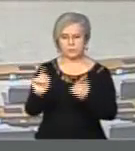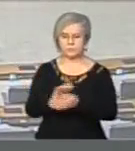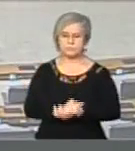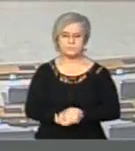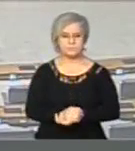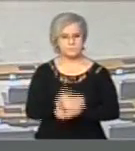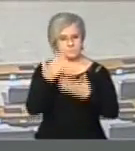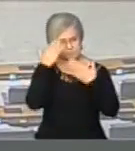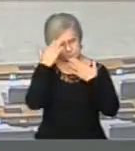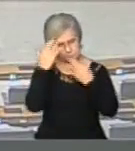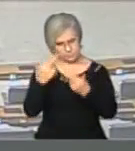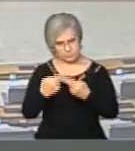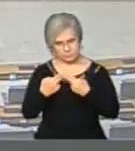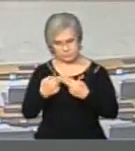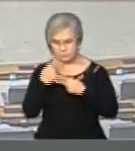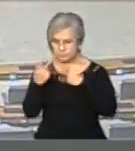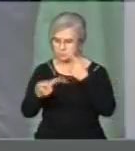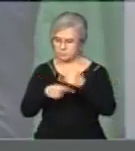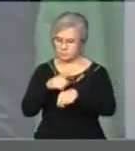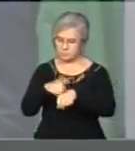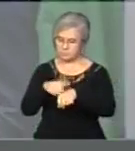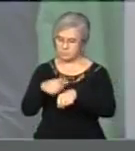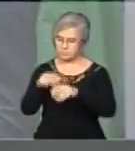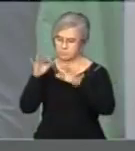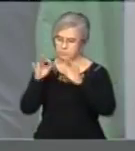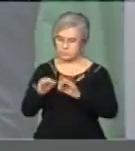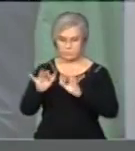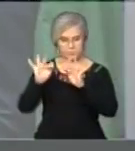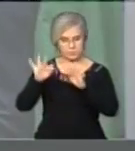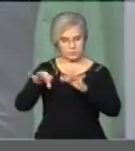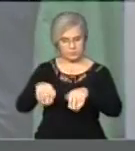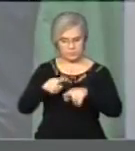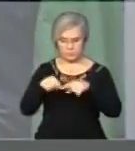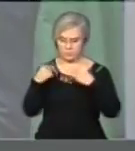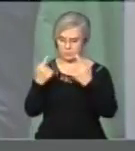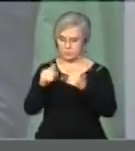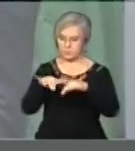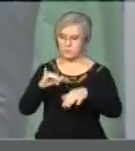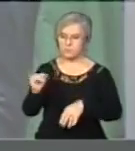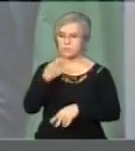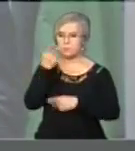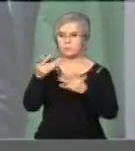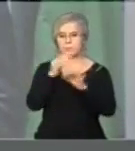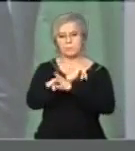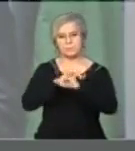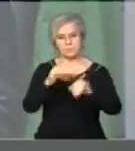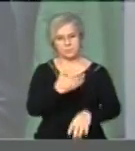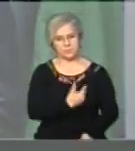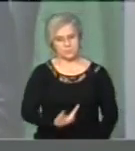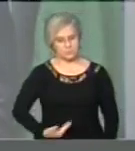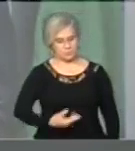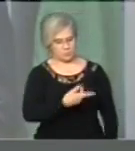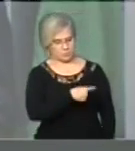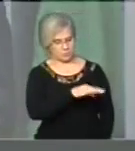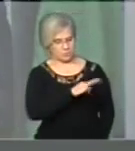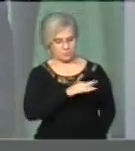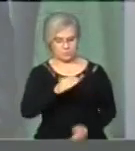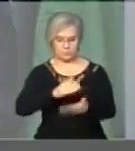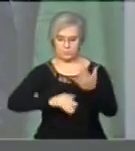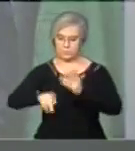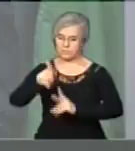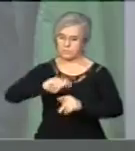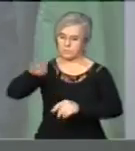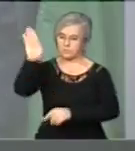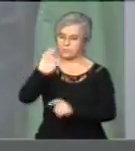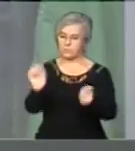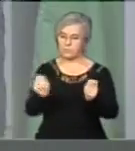de me permitir falar no encerramento dessa sessão, mas era importante deixar esta mensagem ao governo do PT, para que o Brasil possa ter